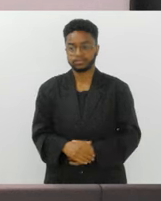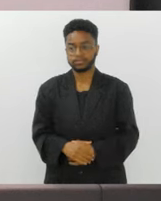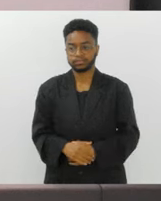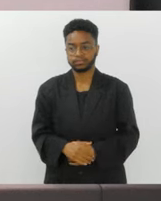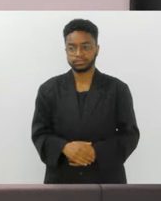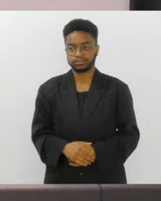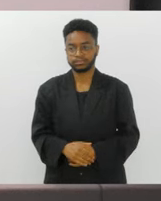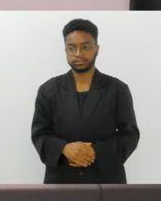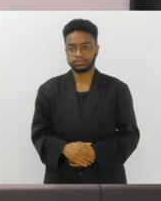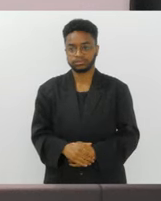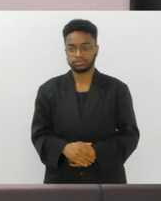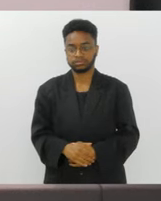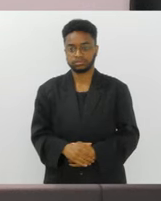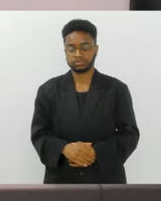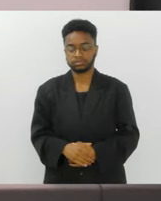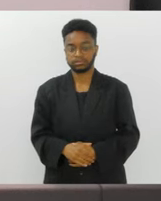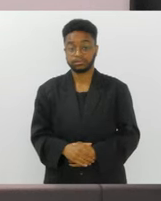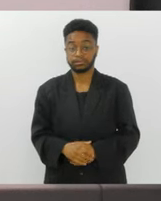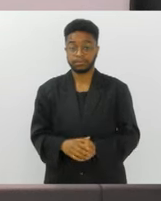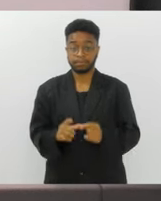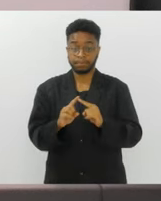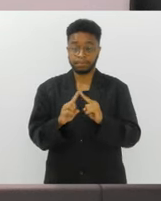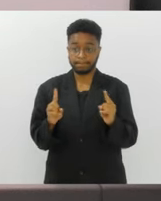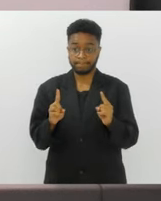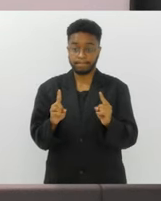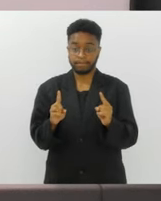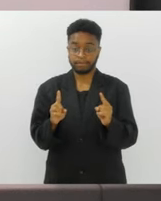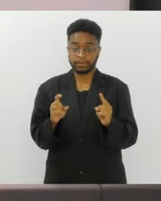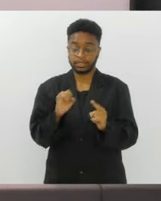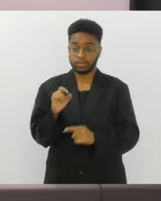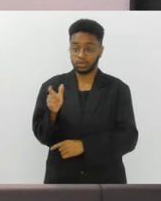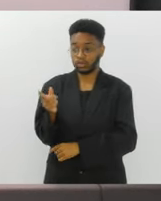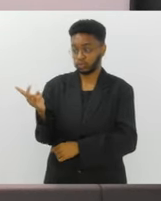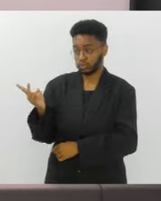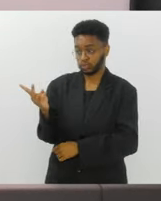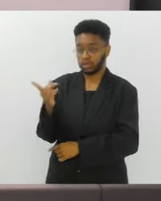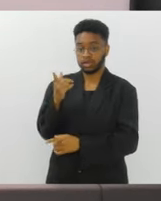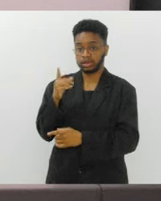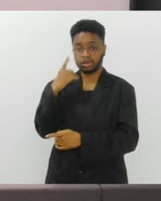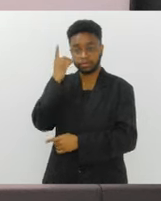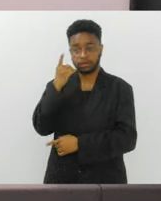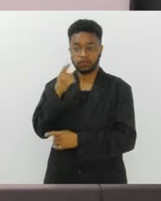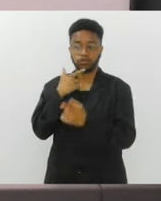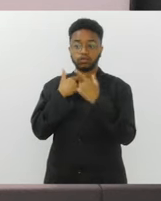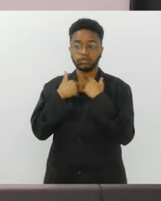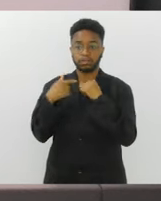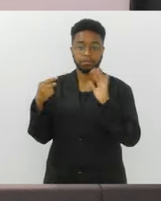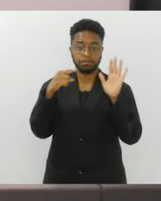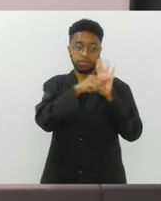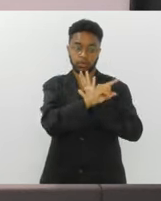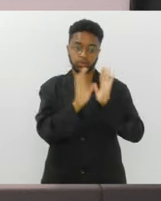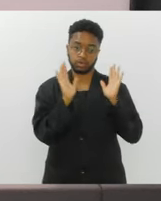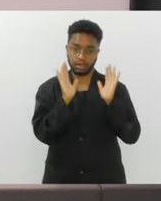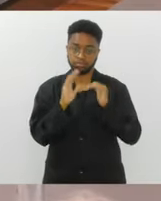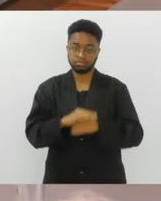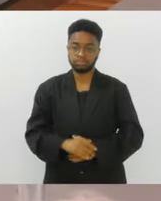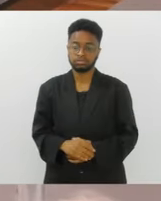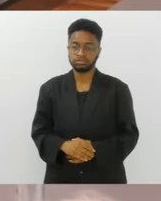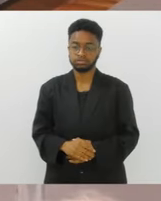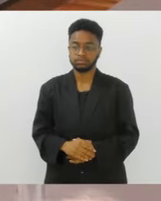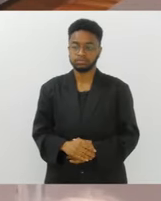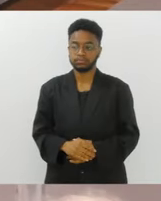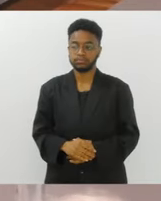pública. De qualquer forma, se os dois deputados desejarem perguntar alguma coisa... Eu gostaria só